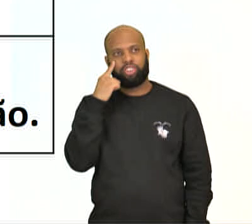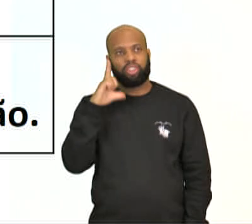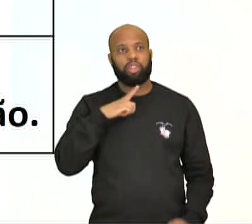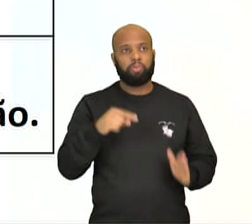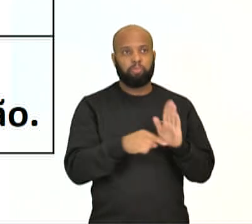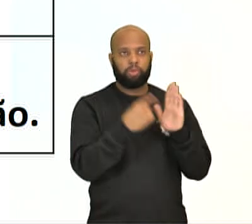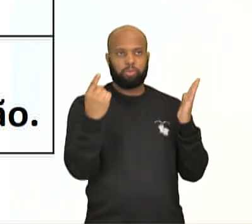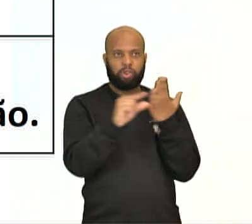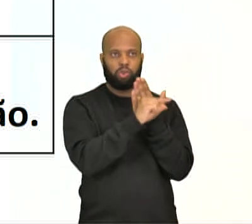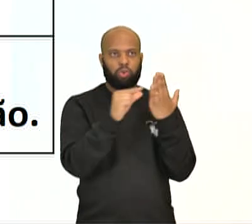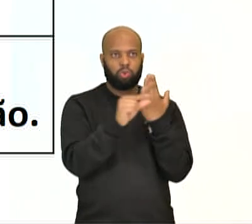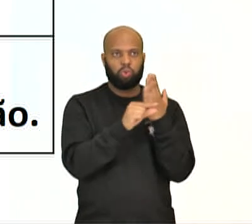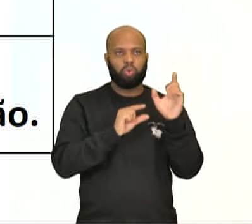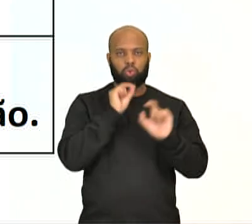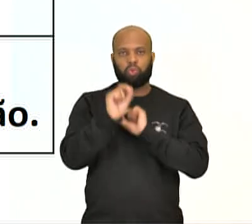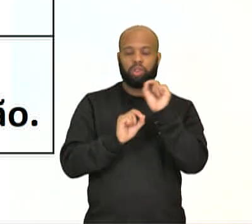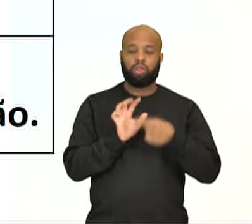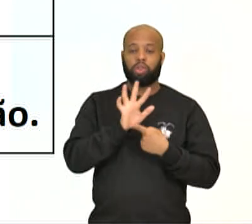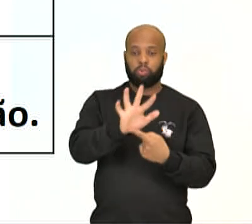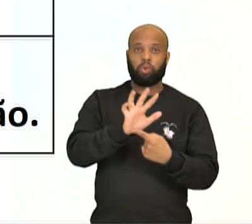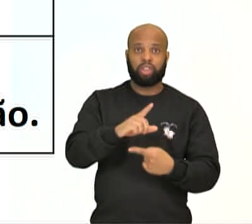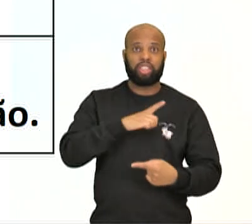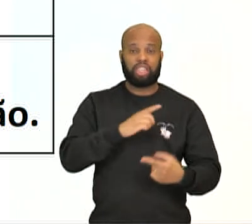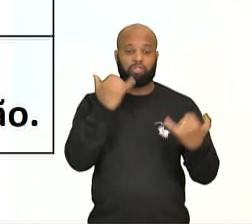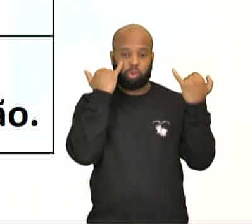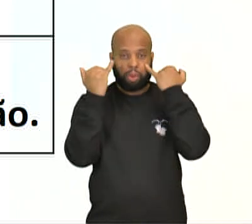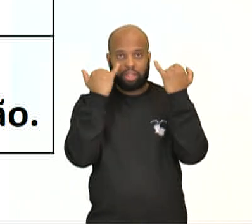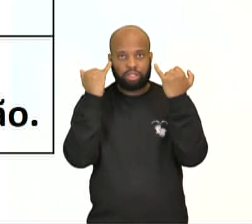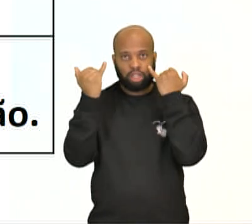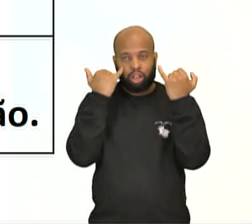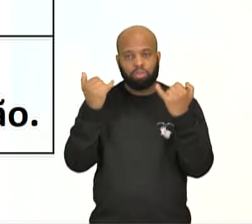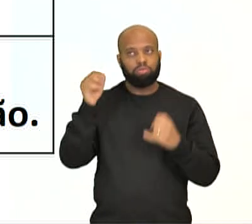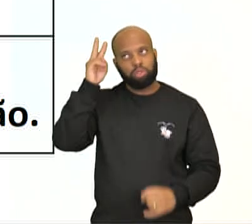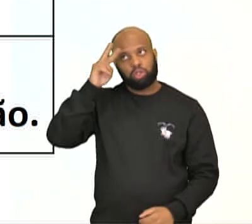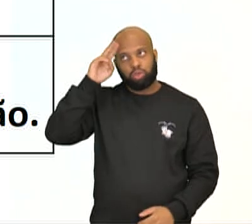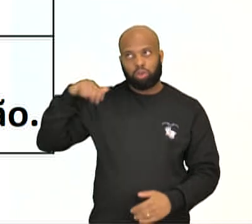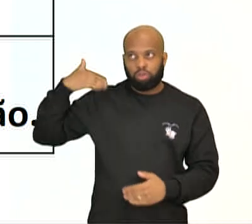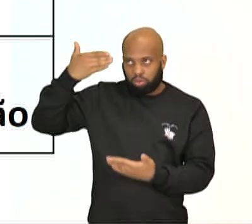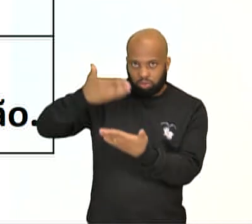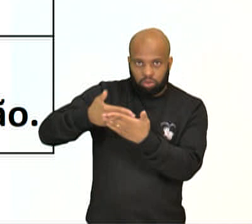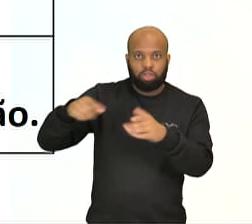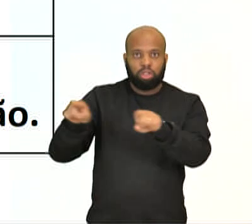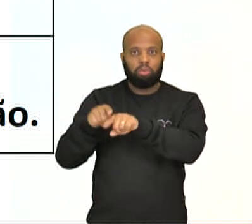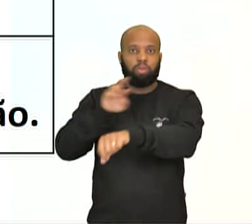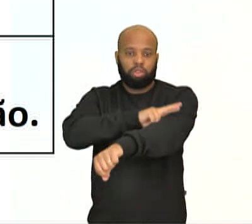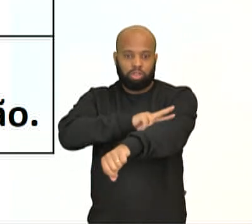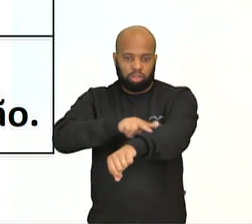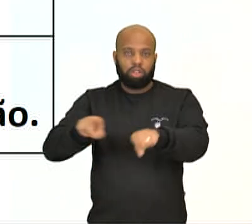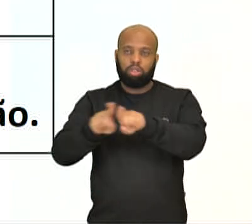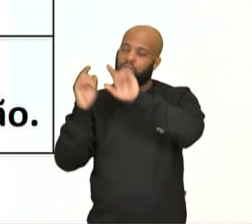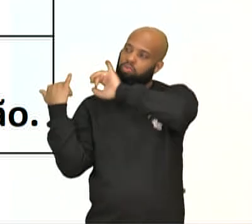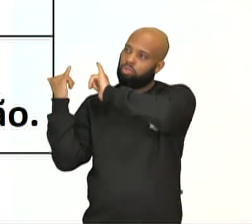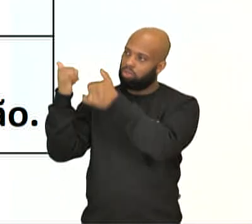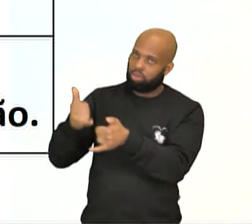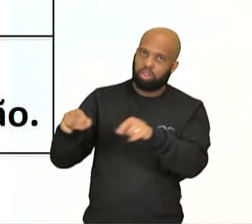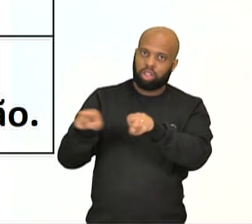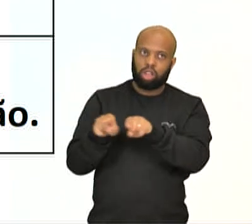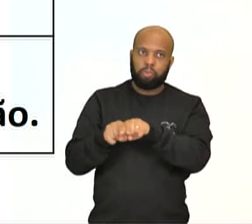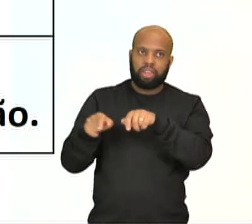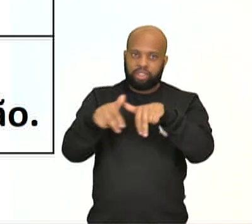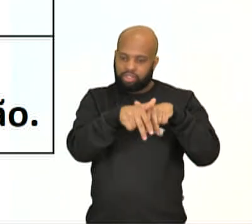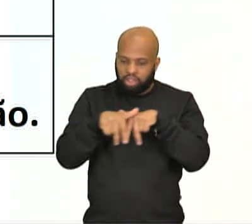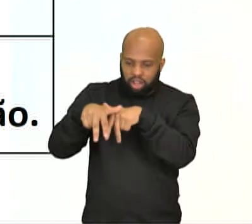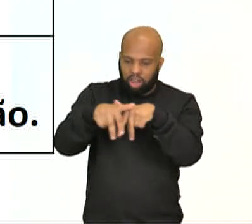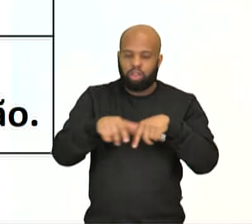autor ela é retratar pelos dados históricos, étnica, folclórica, de salão ou sociais e teatral